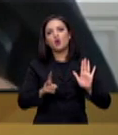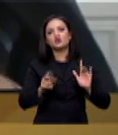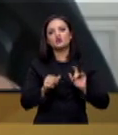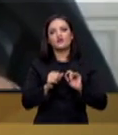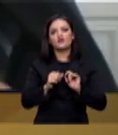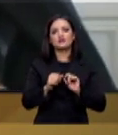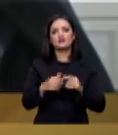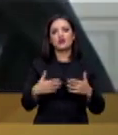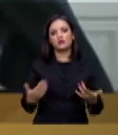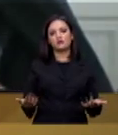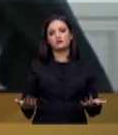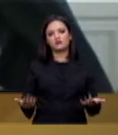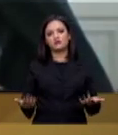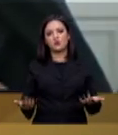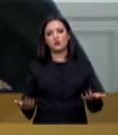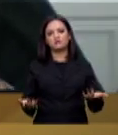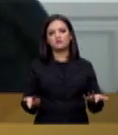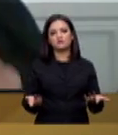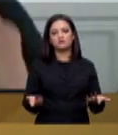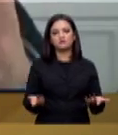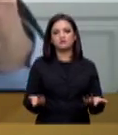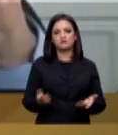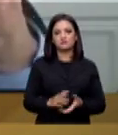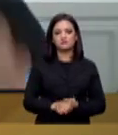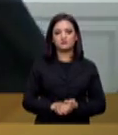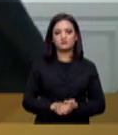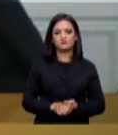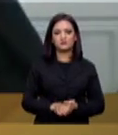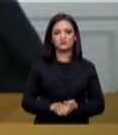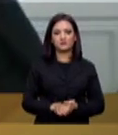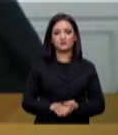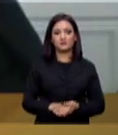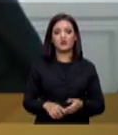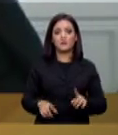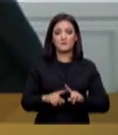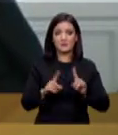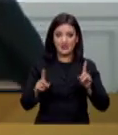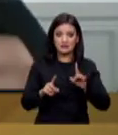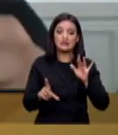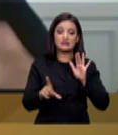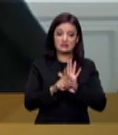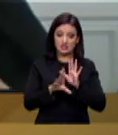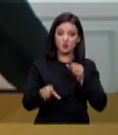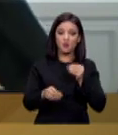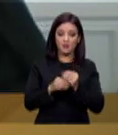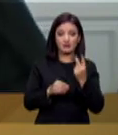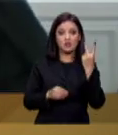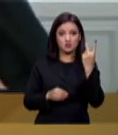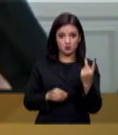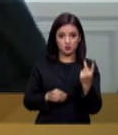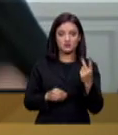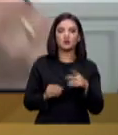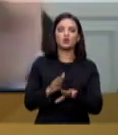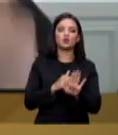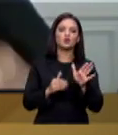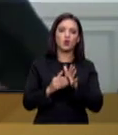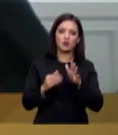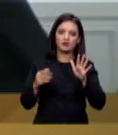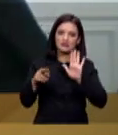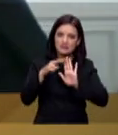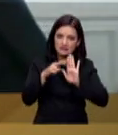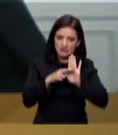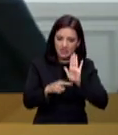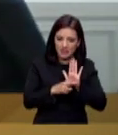tanto que outras leis foram editadas, nas presentes leis complementares, todos os requisitos exigidos por